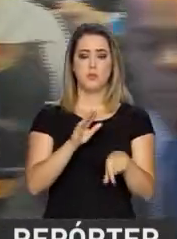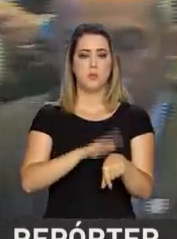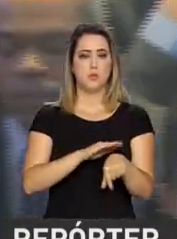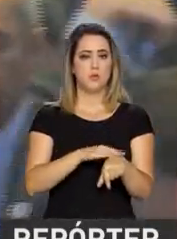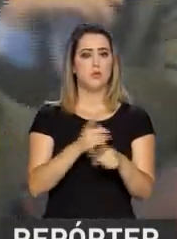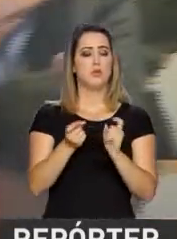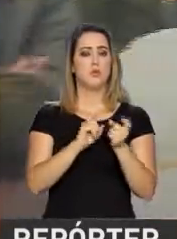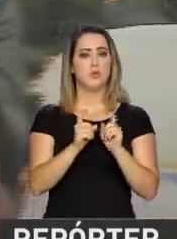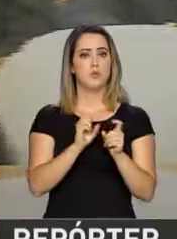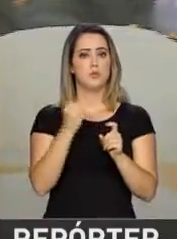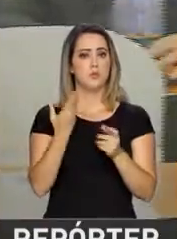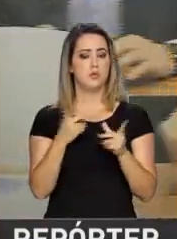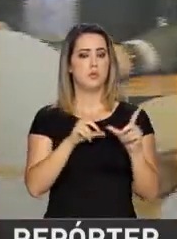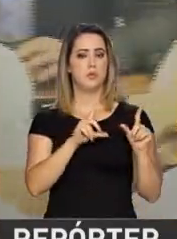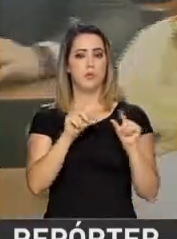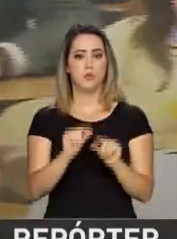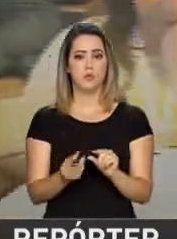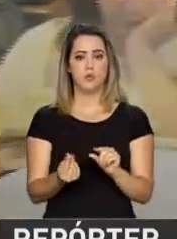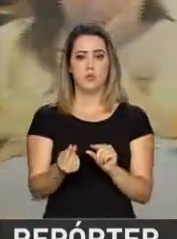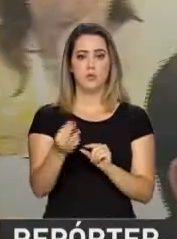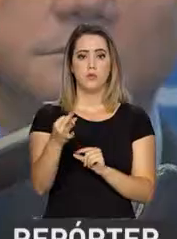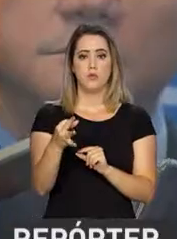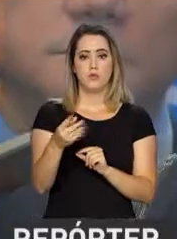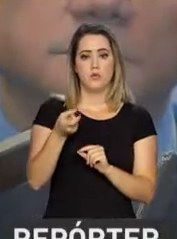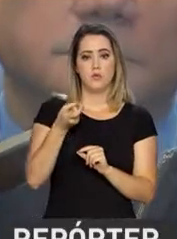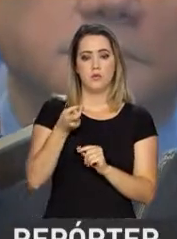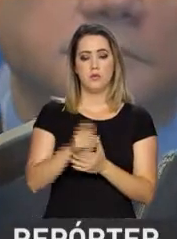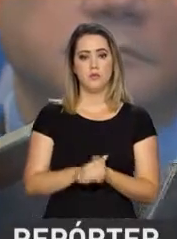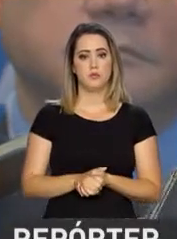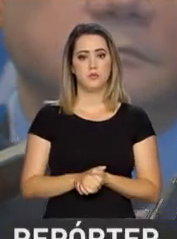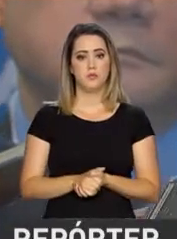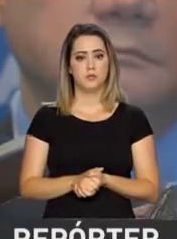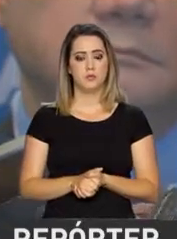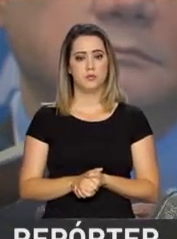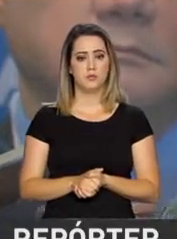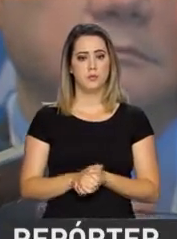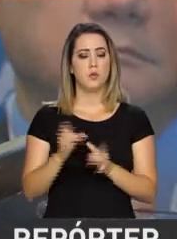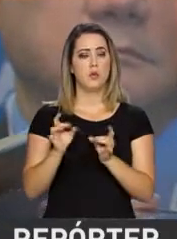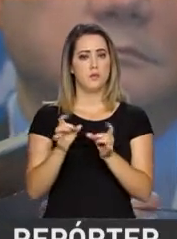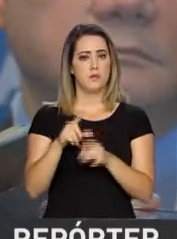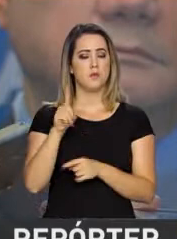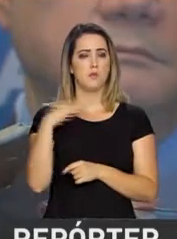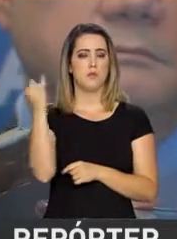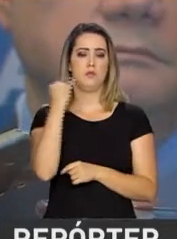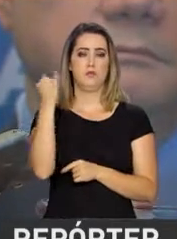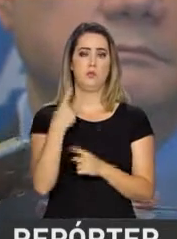de concessão ou a redução do valor do pedágio. As concessões são fundamentais, não é? Quando